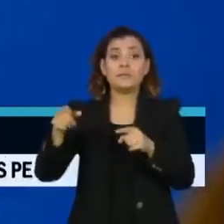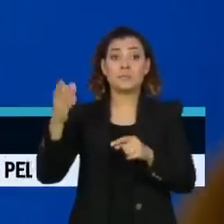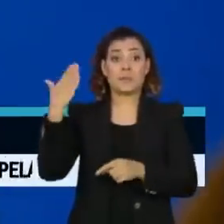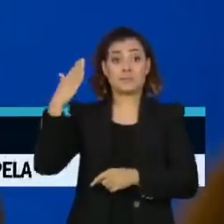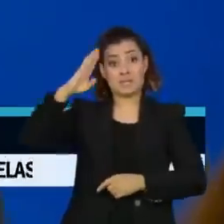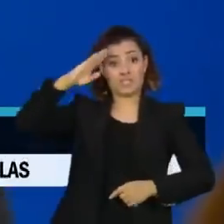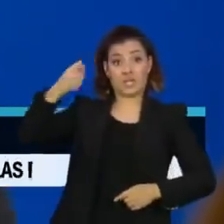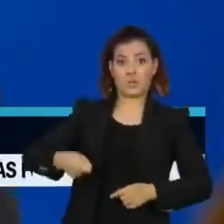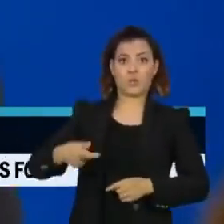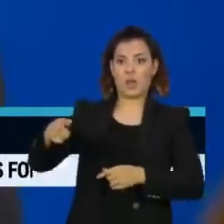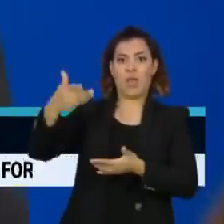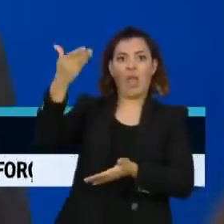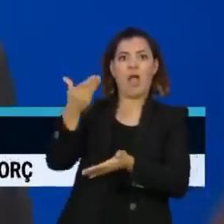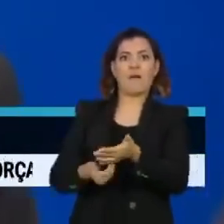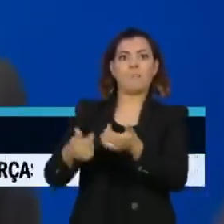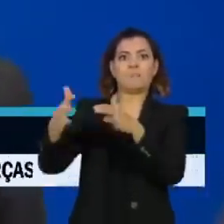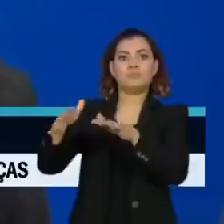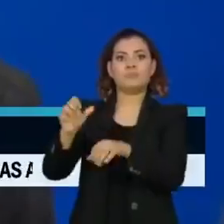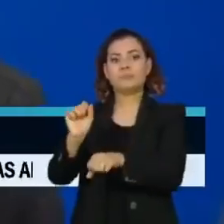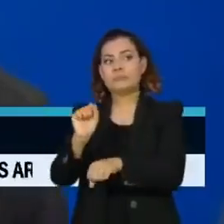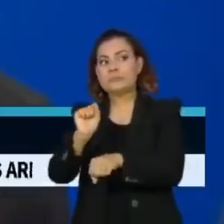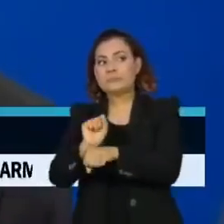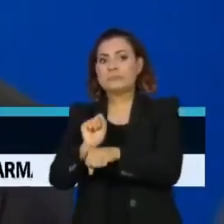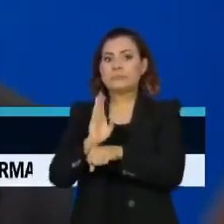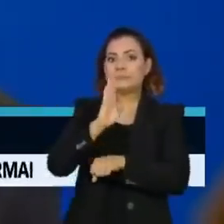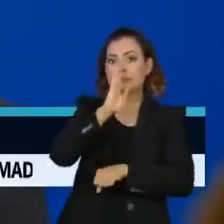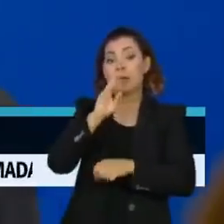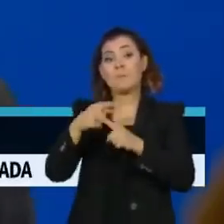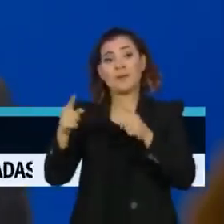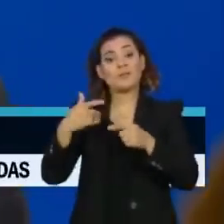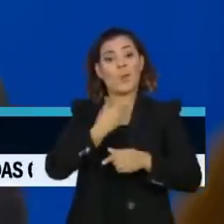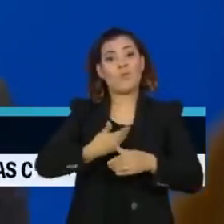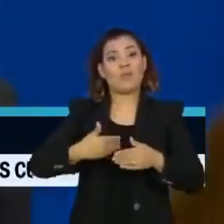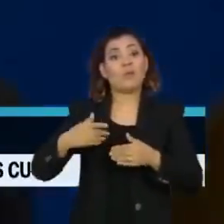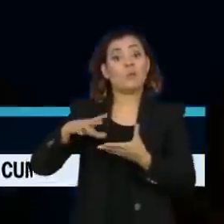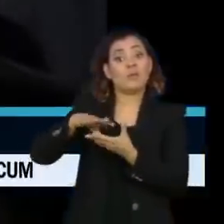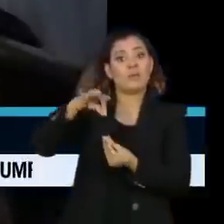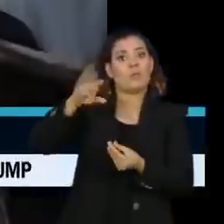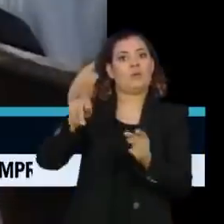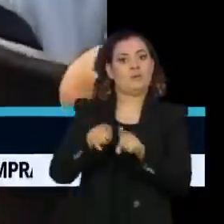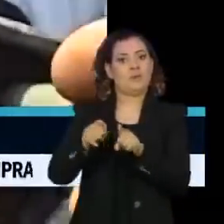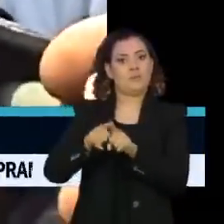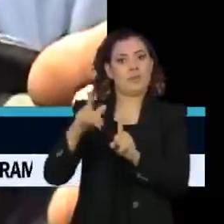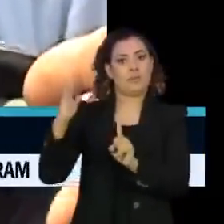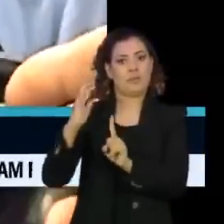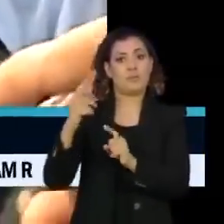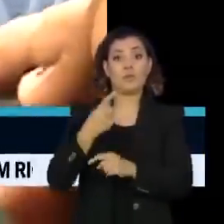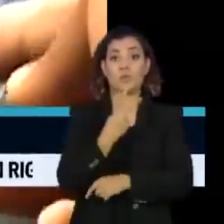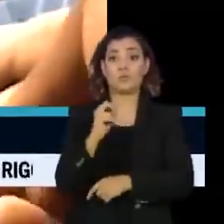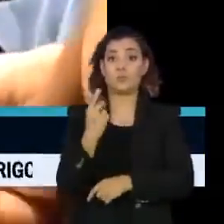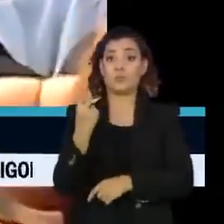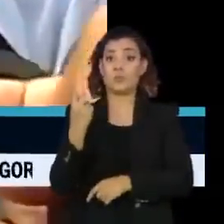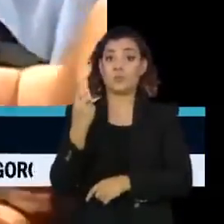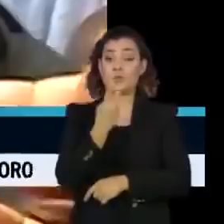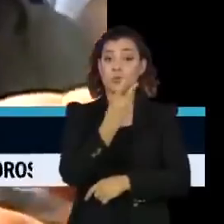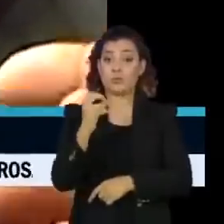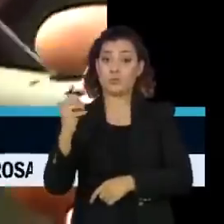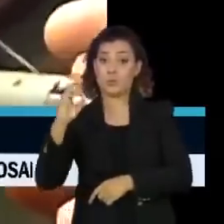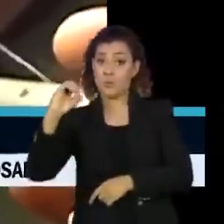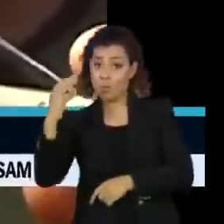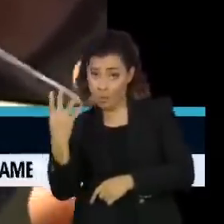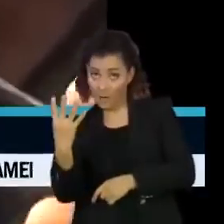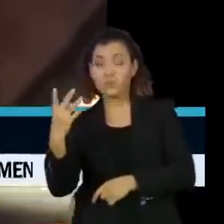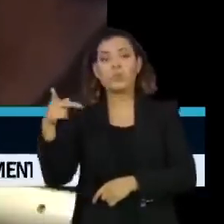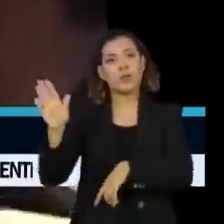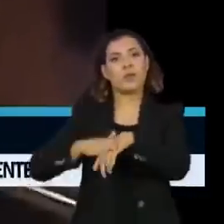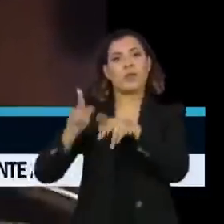na ditadura, Heleno iria amargar tropeços também em governos democráticos. Em 2004, ele se tornou comandante